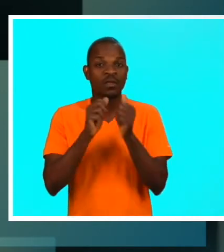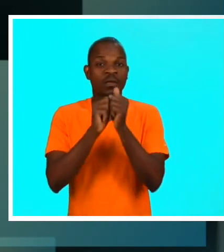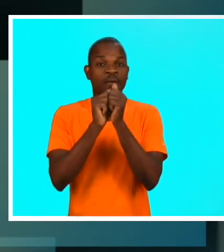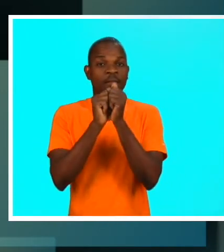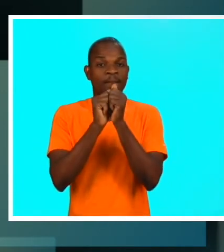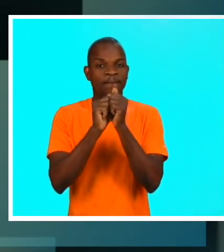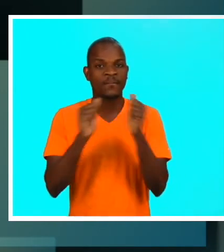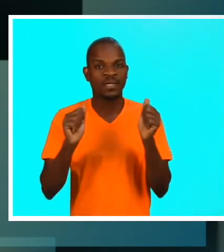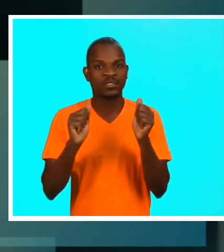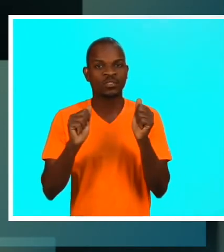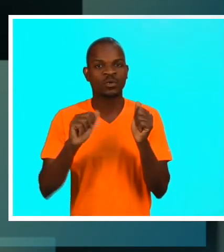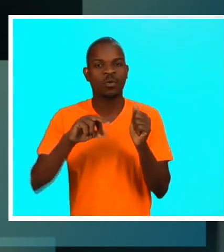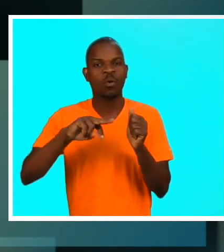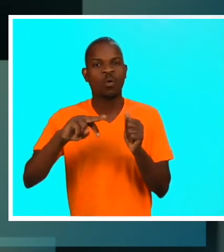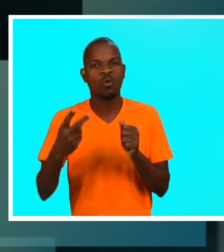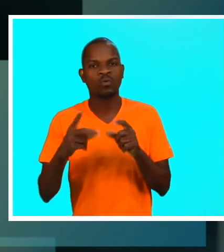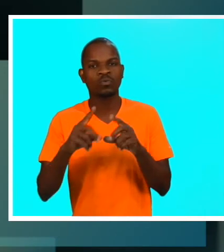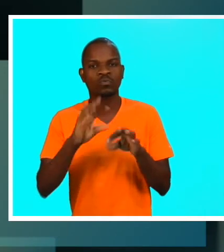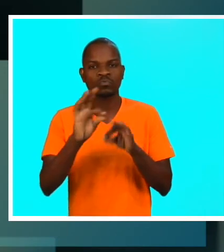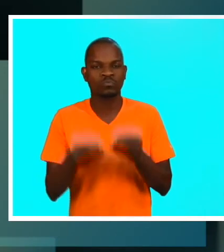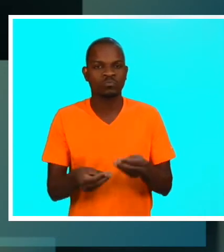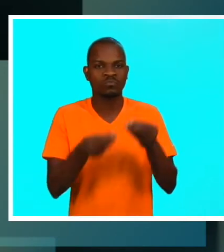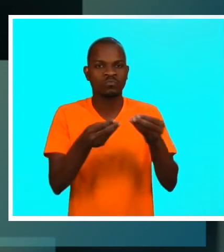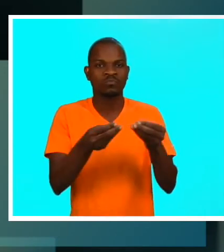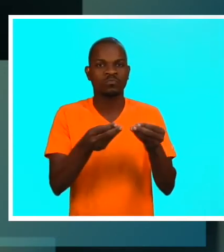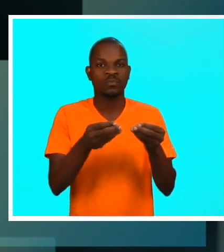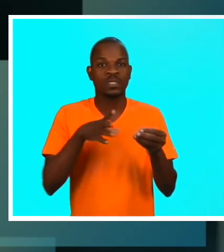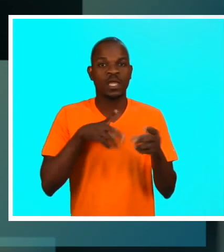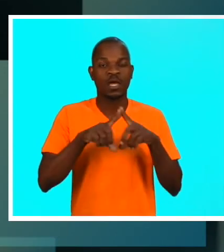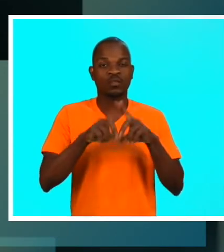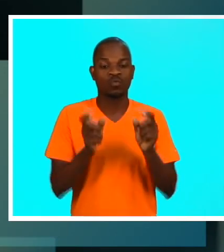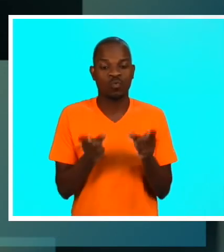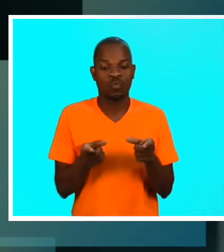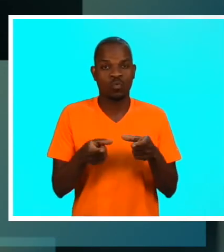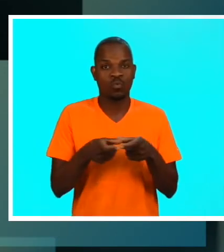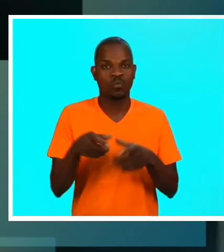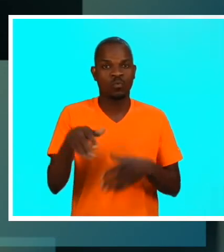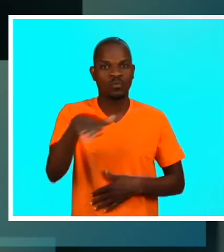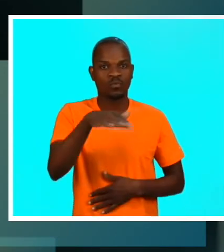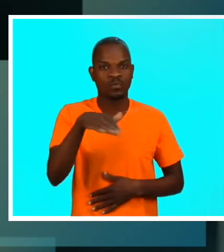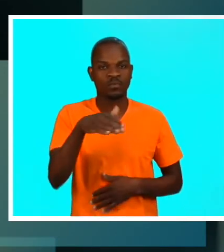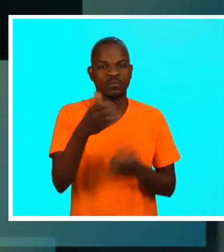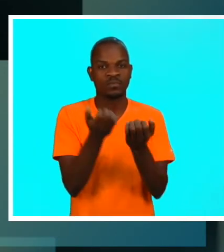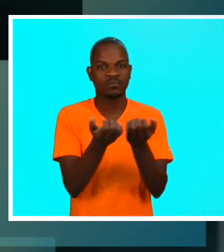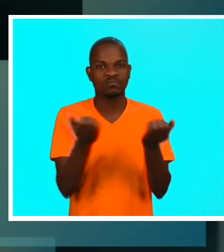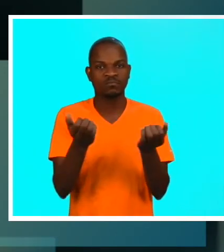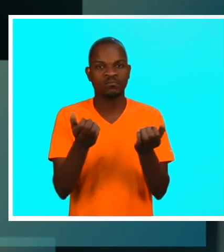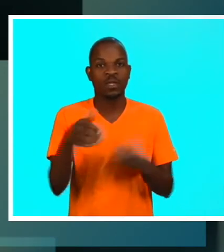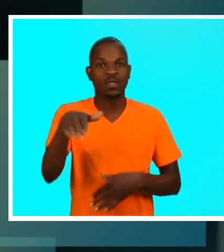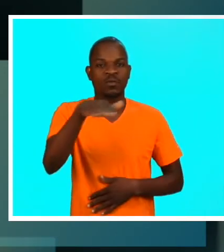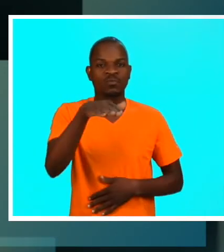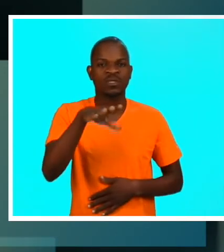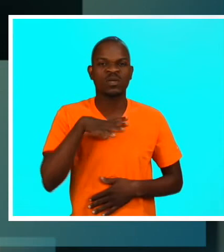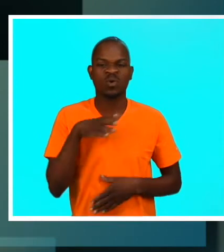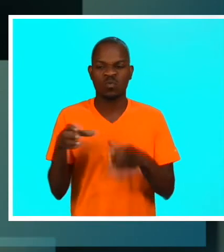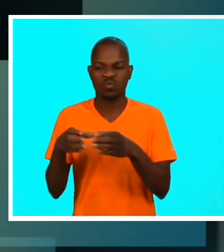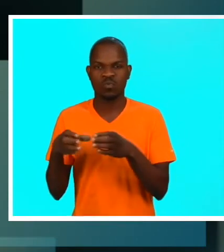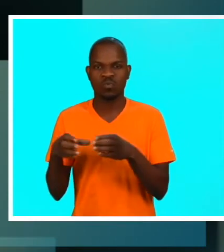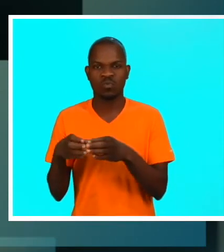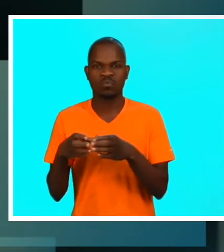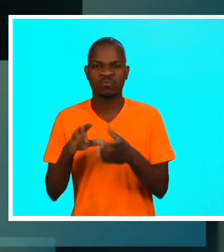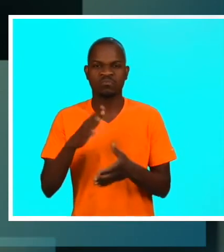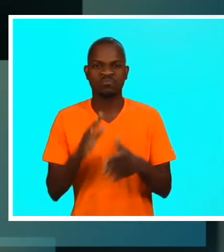outros troféus, nós temos aqui que chamamos clube comunitário de crianças. Vamos às comunidades, temos grupos lá fixos, cerca